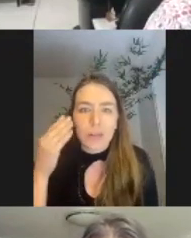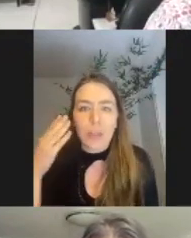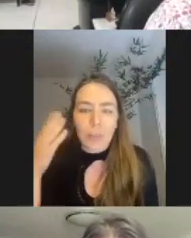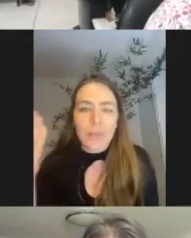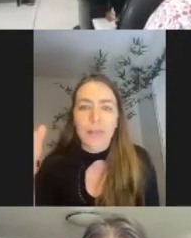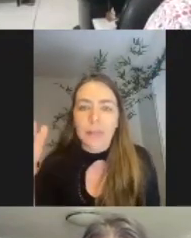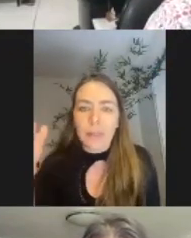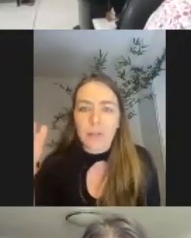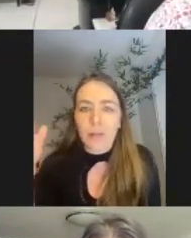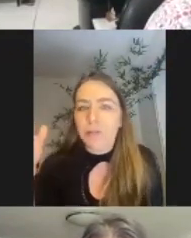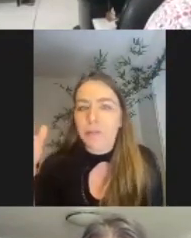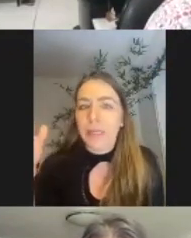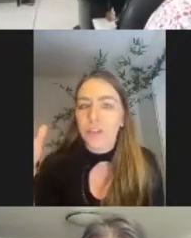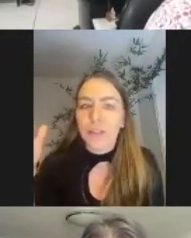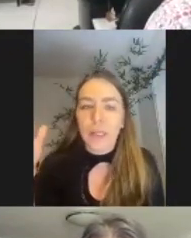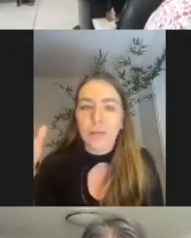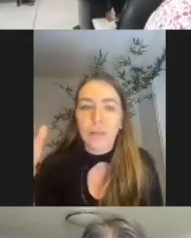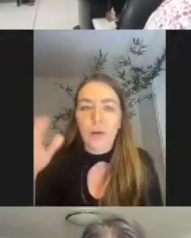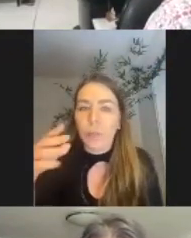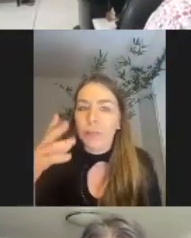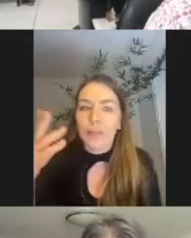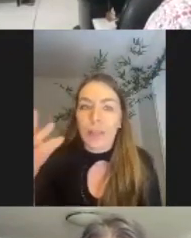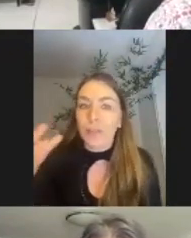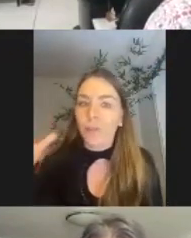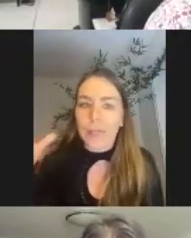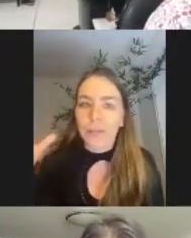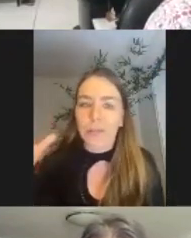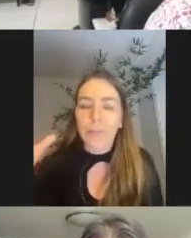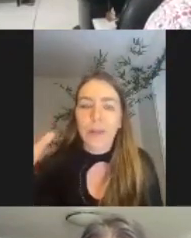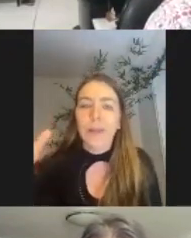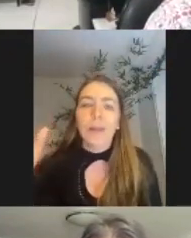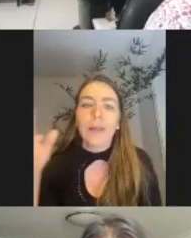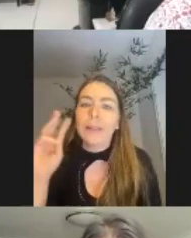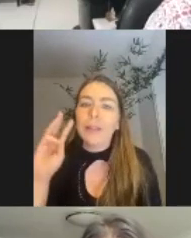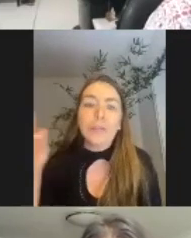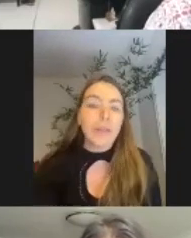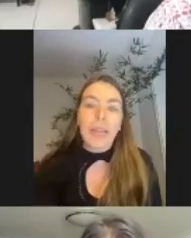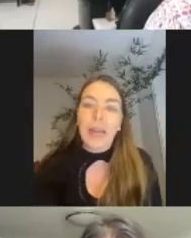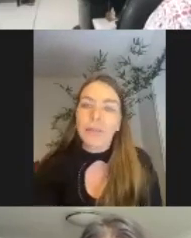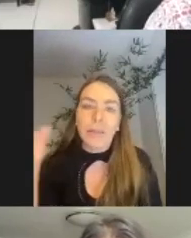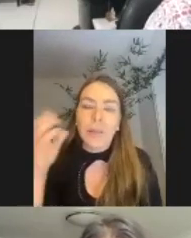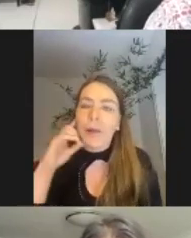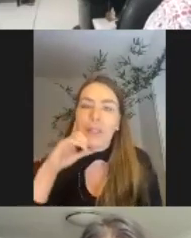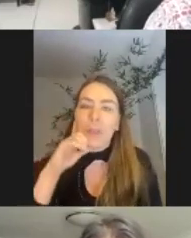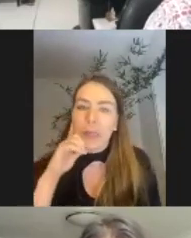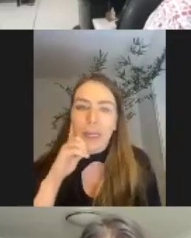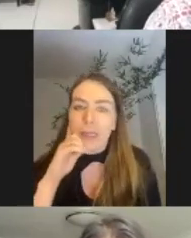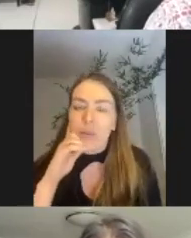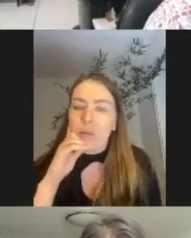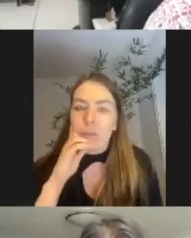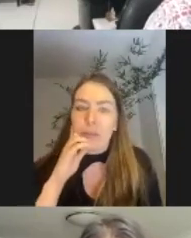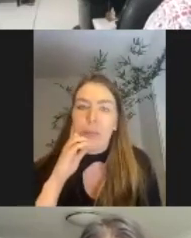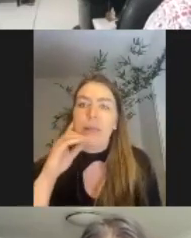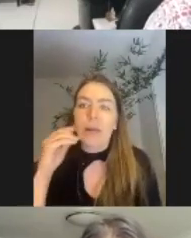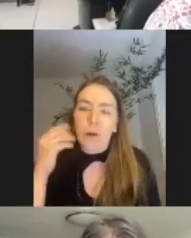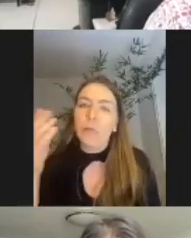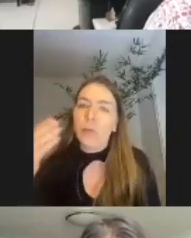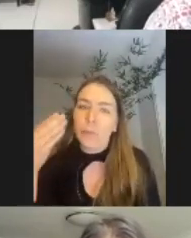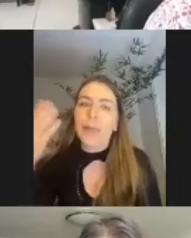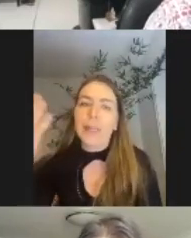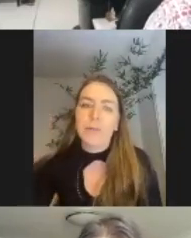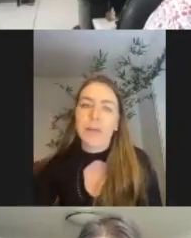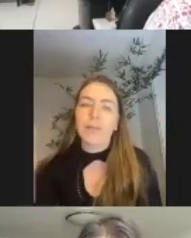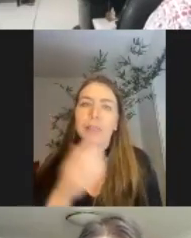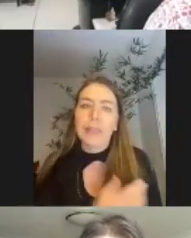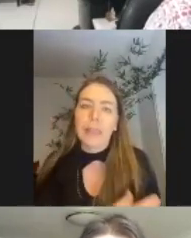tivesse usado uma receita tradicional com farinha de trigo, eu teria comido 3, 4. Então, no final, dá meio elas por elas. Mas, óbvio